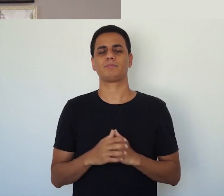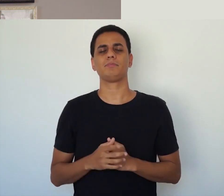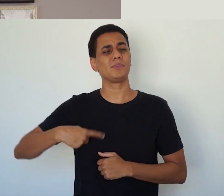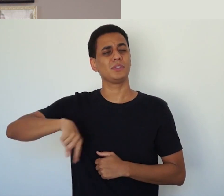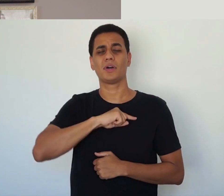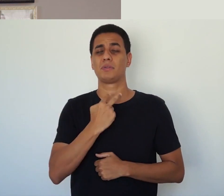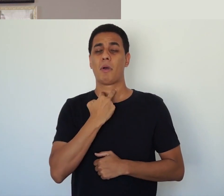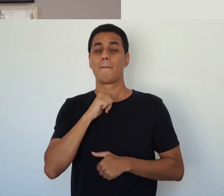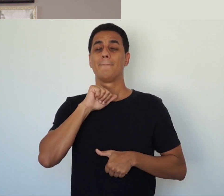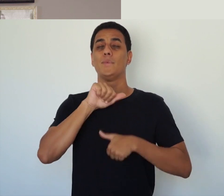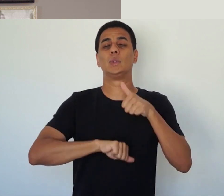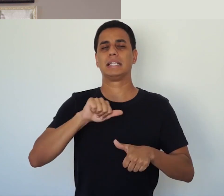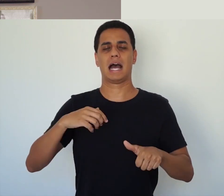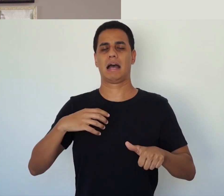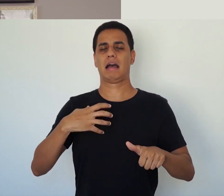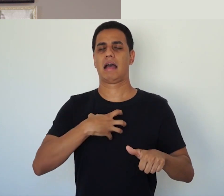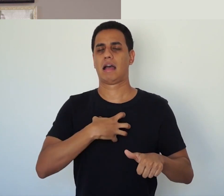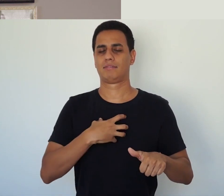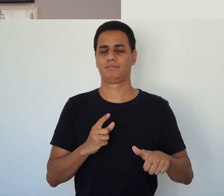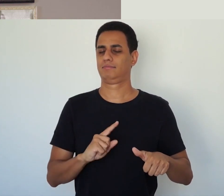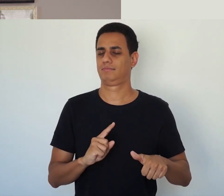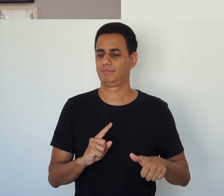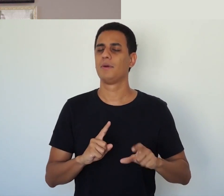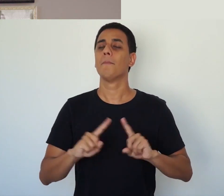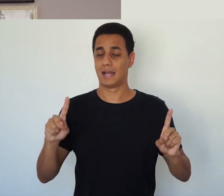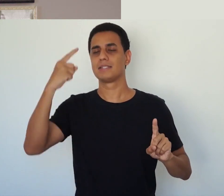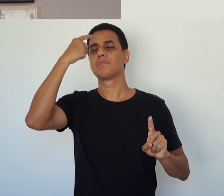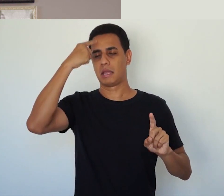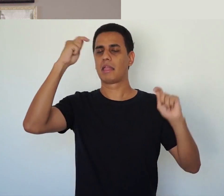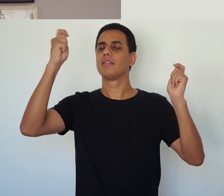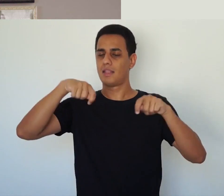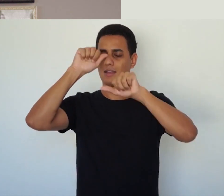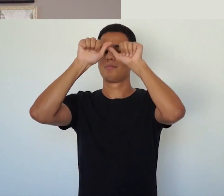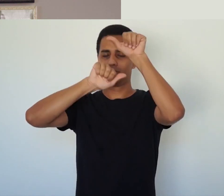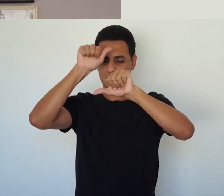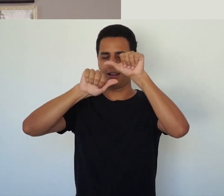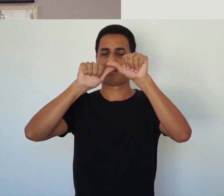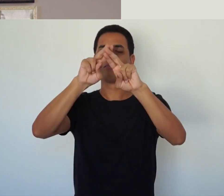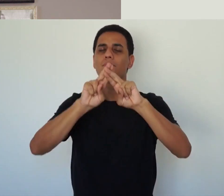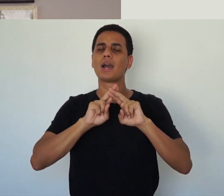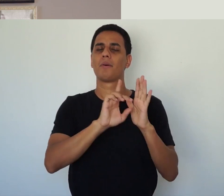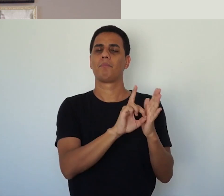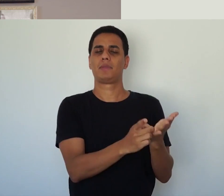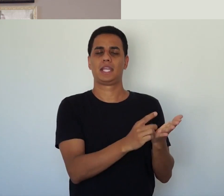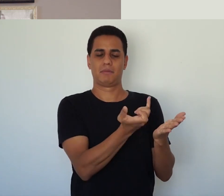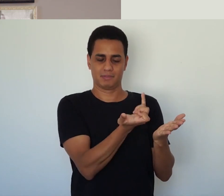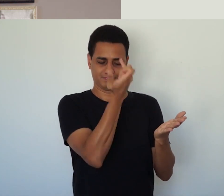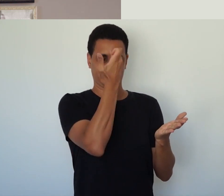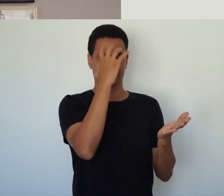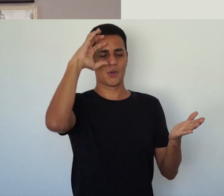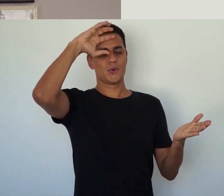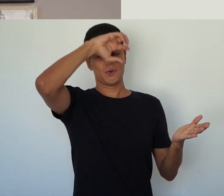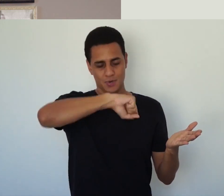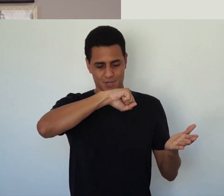dessas pessoas nessa manhã. Nós não podemos transformar emoções, mas os pensamentos podem ser